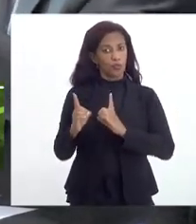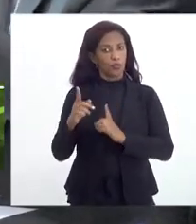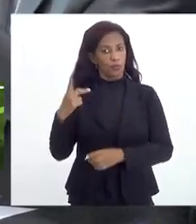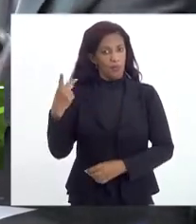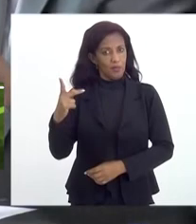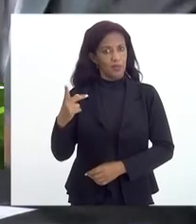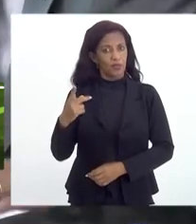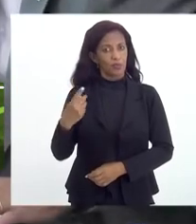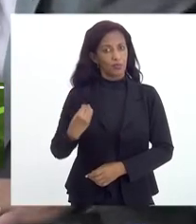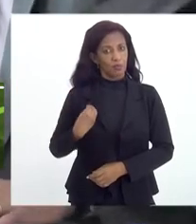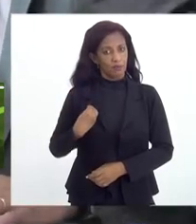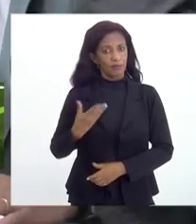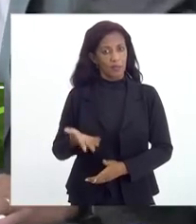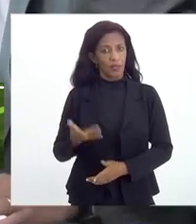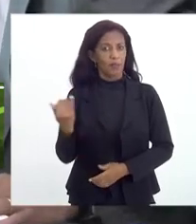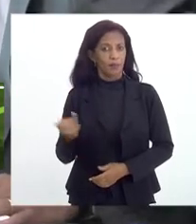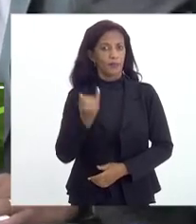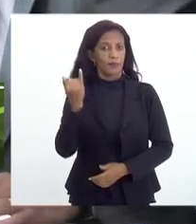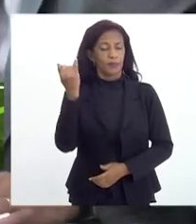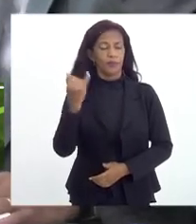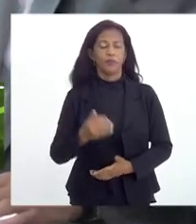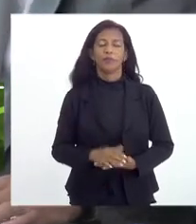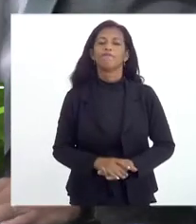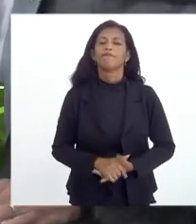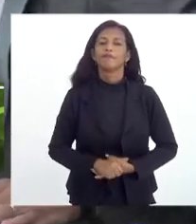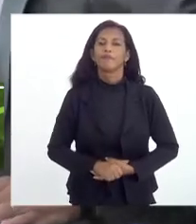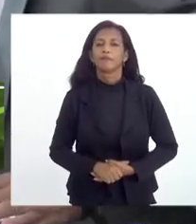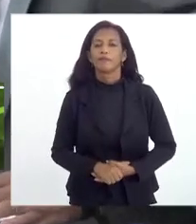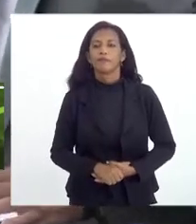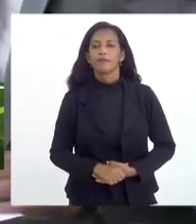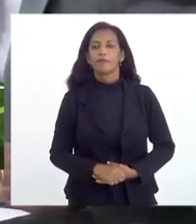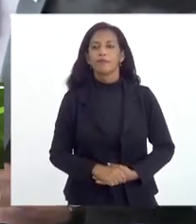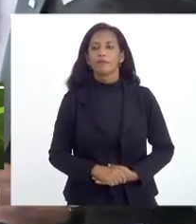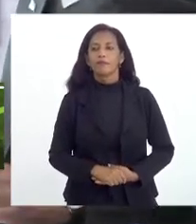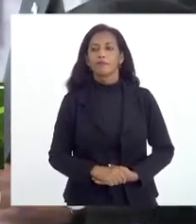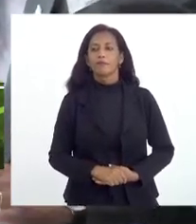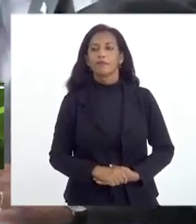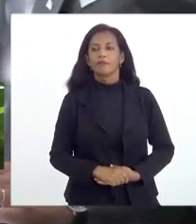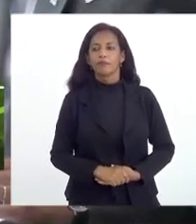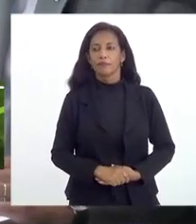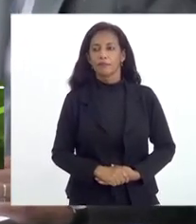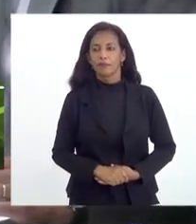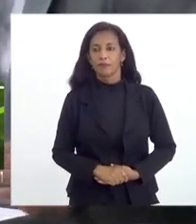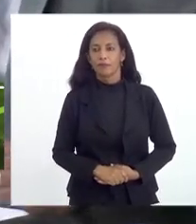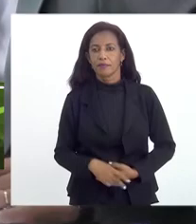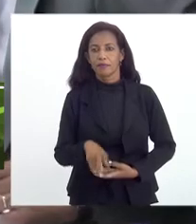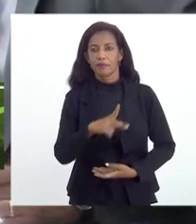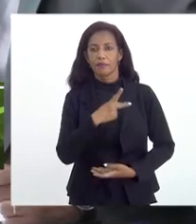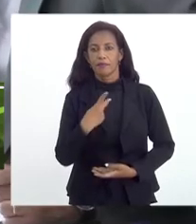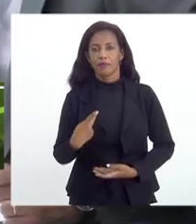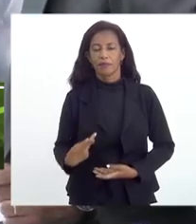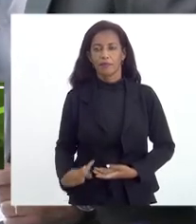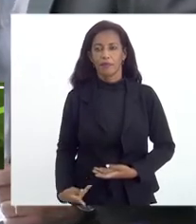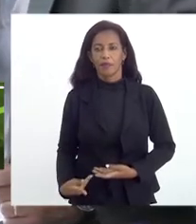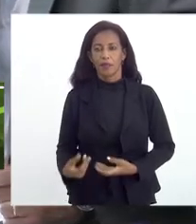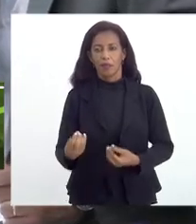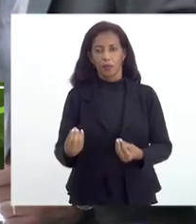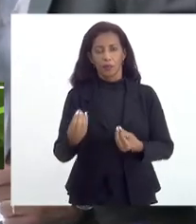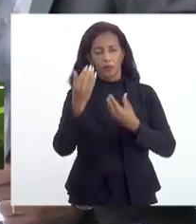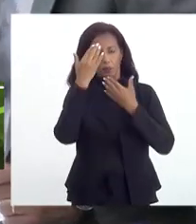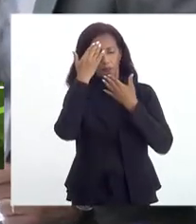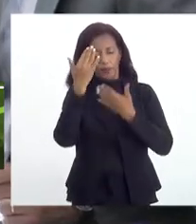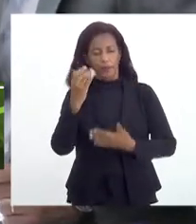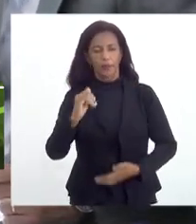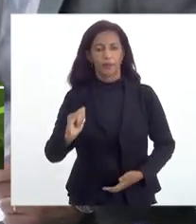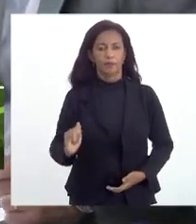muito importante. Por favor, Zamit. Presidente, muito obrigado pela oportunidade,